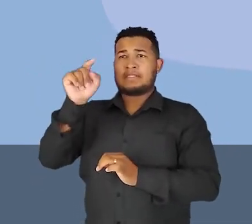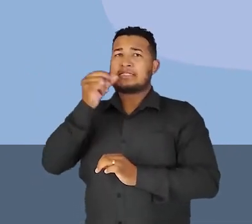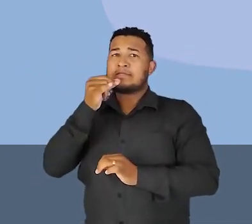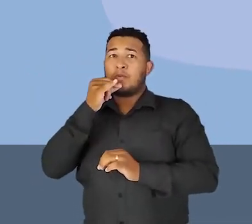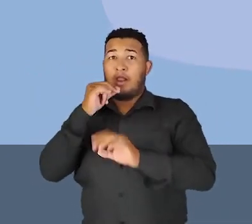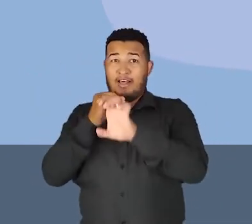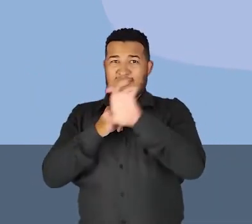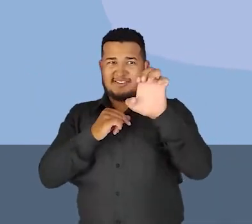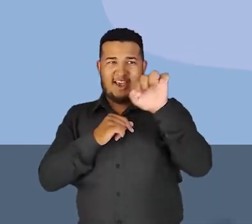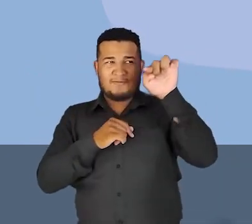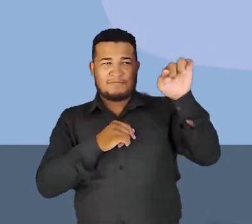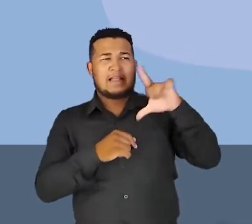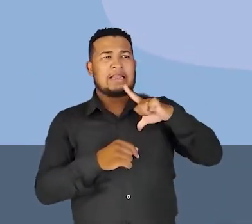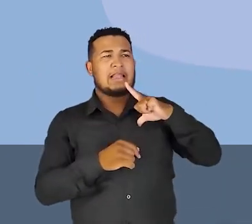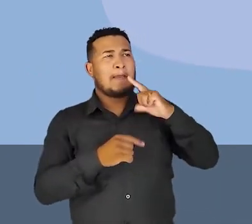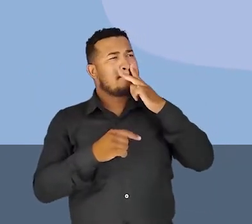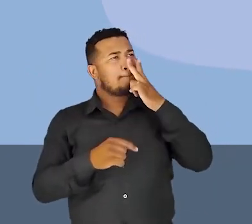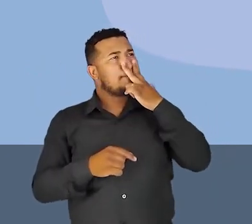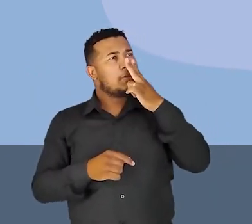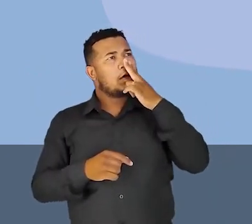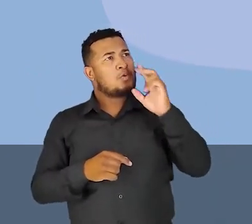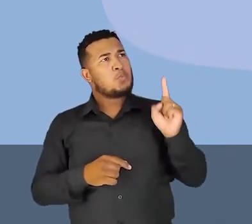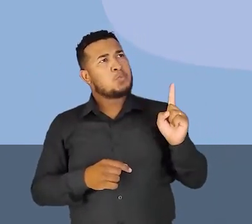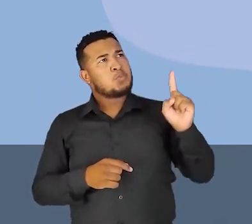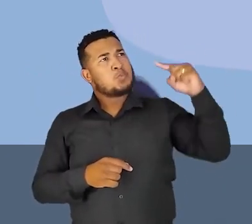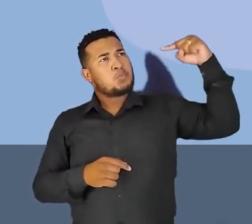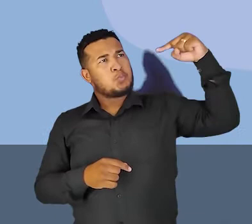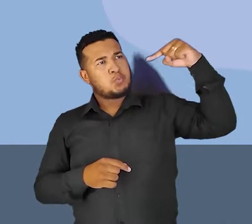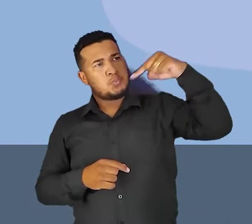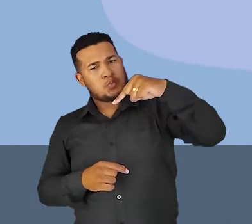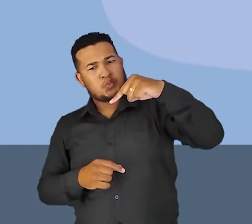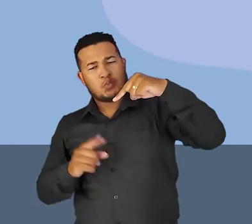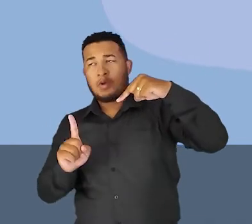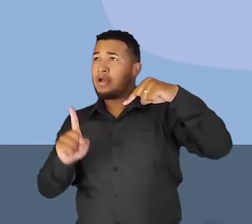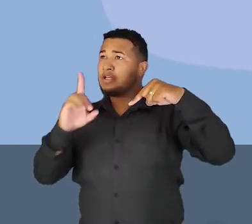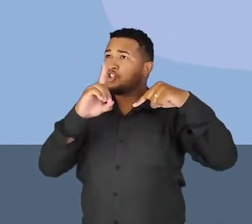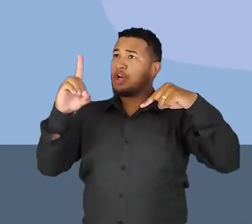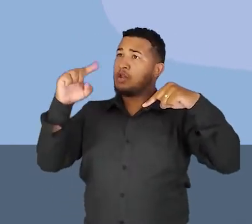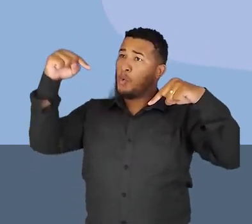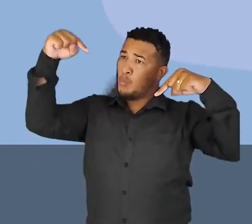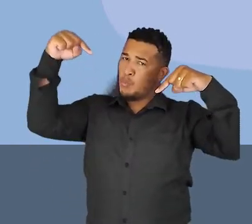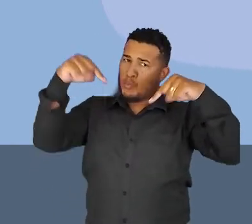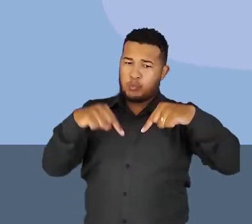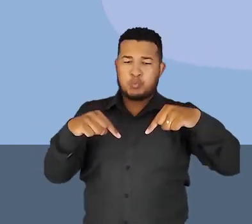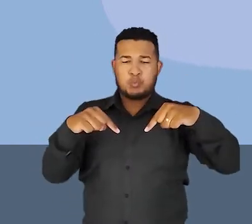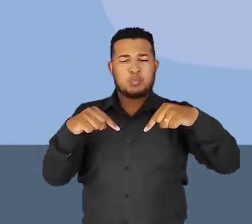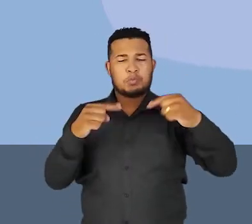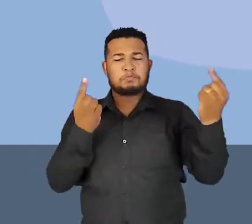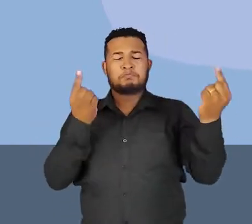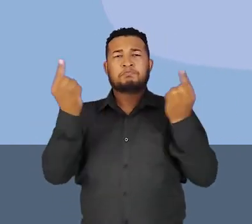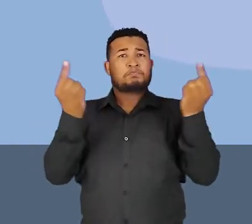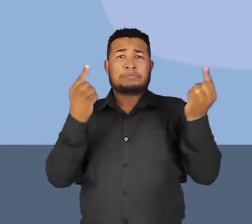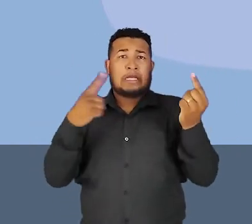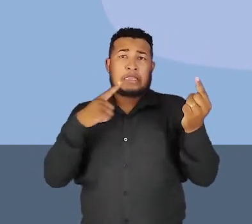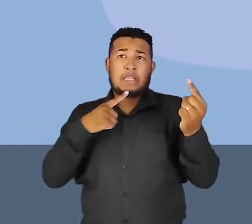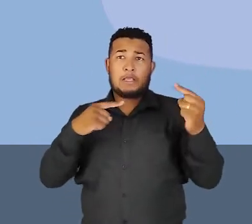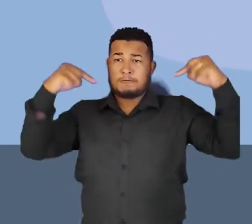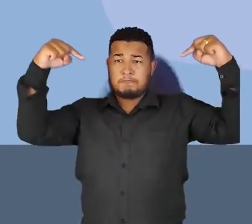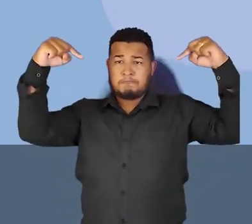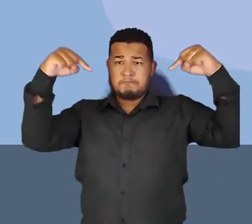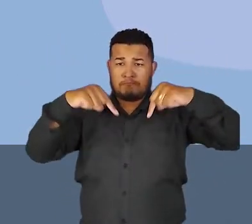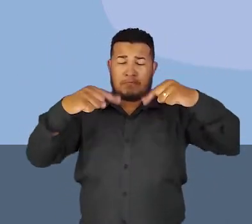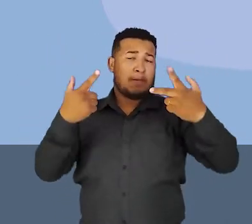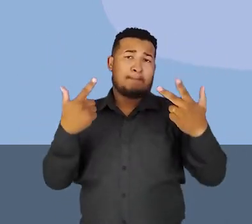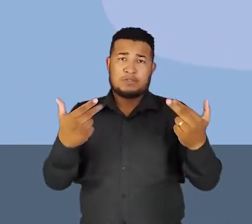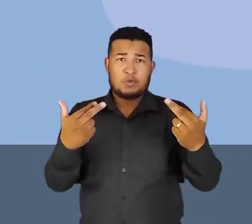lado esquerdo, você tem um plano inclinado. Do lado direito, você tem outro plano inclinado. Ambos estão com a mesma